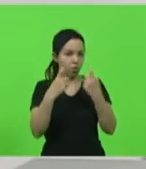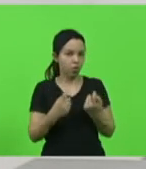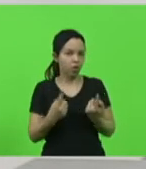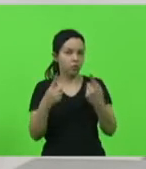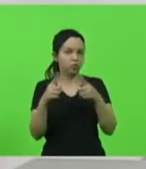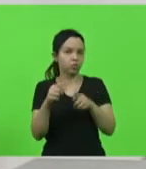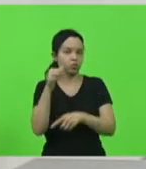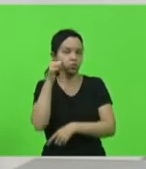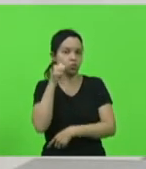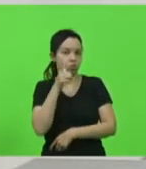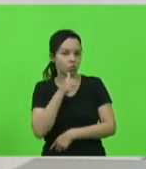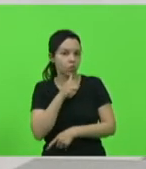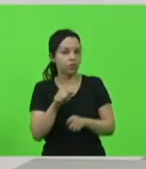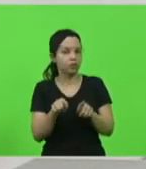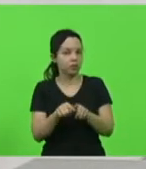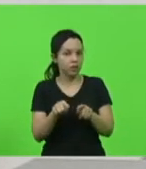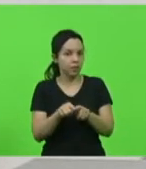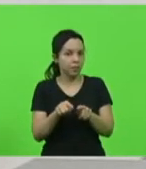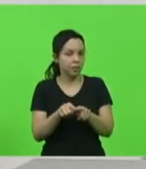até as meninas.